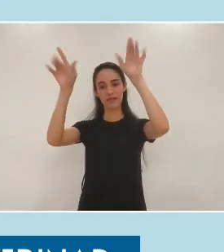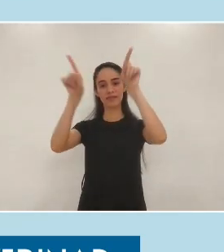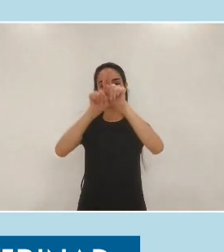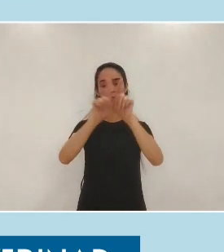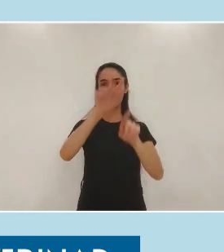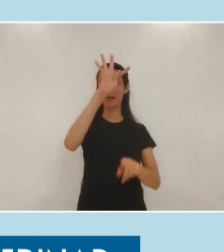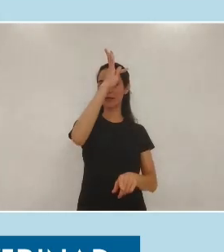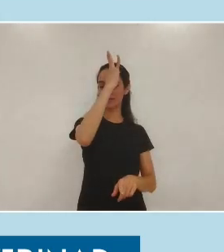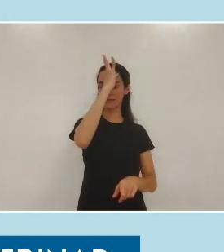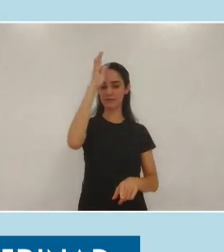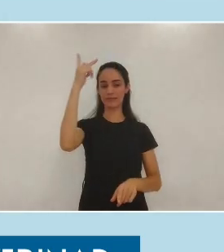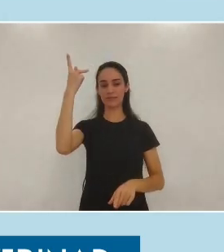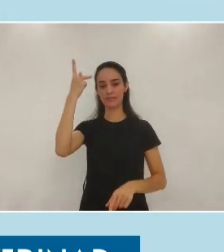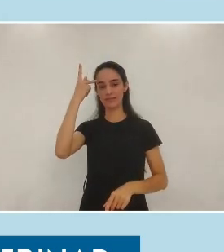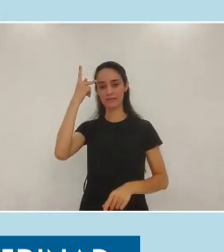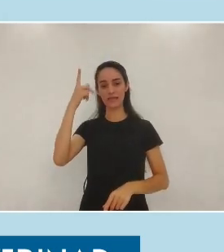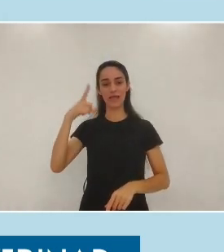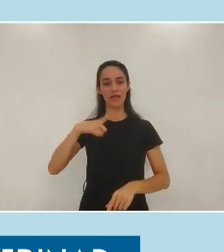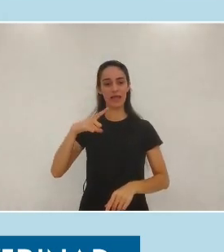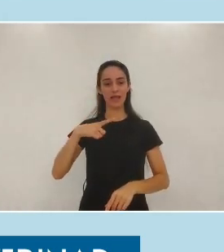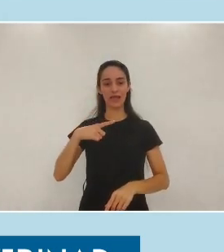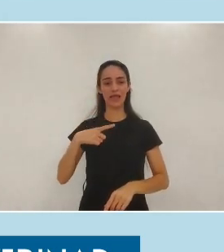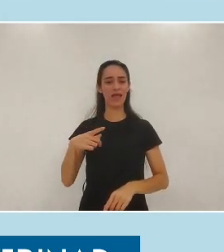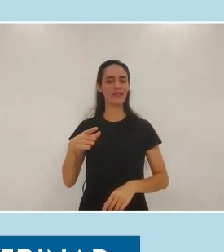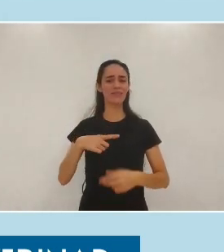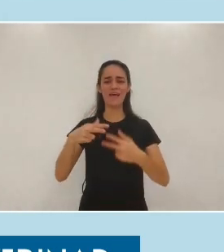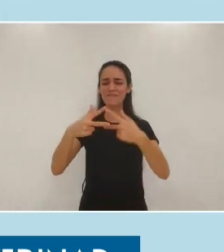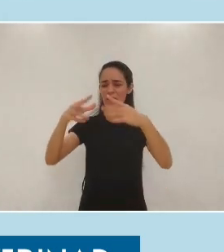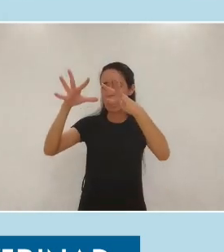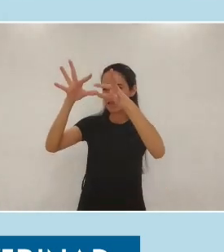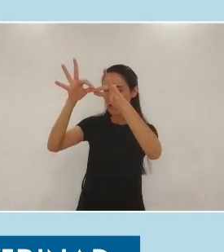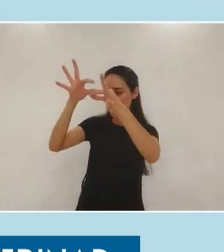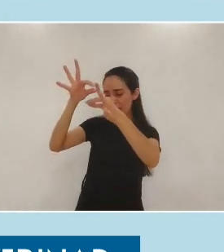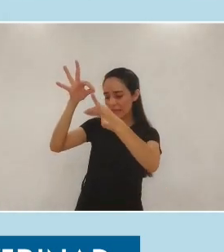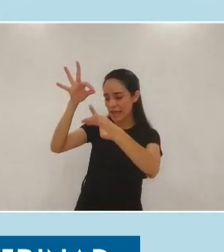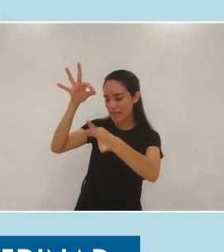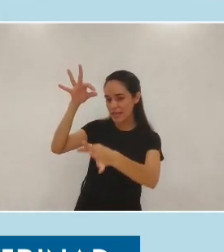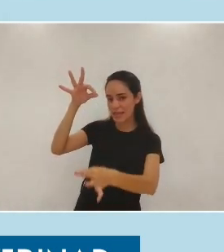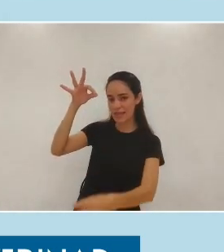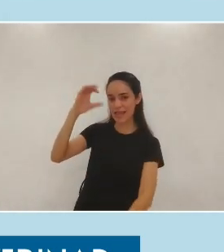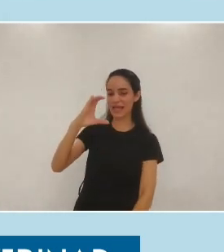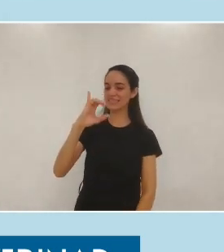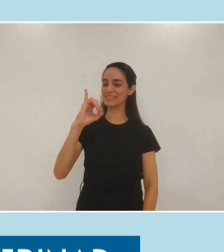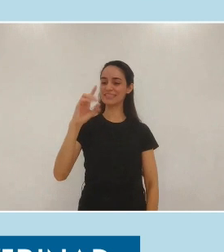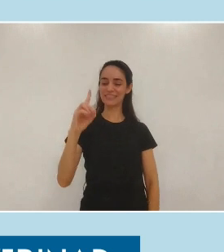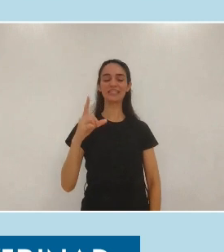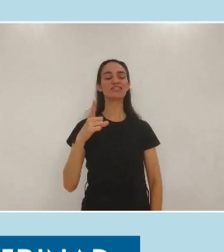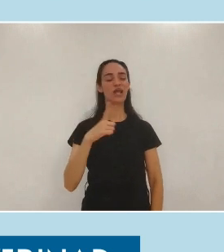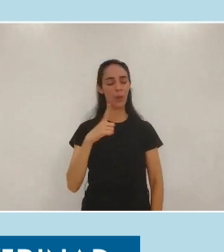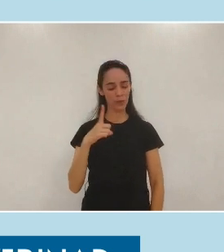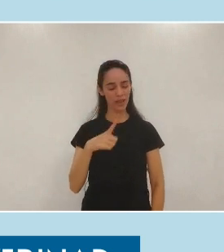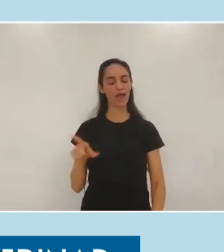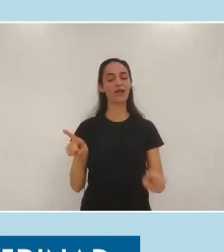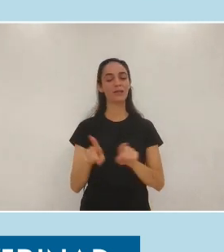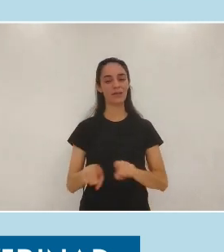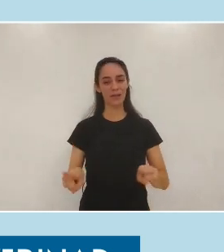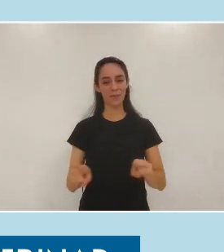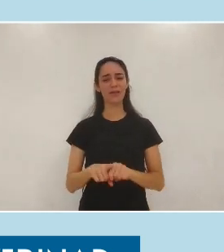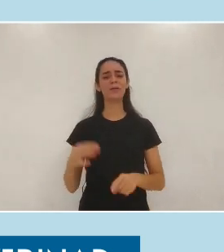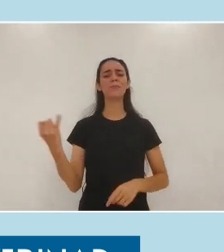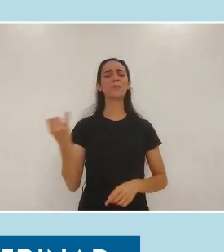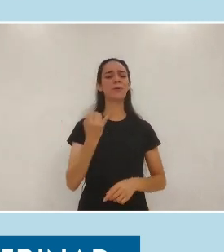tenho inúmeros CID, eu fiz questão de colocar a maioria dos CIDs que eu tenho na minha vida, porque é